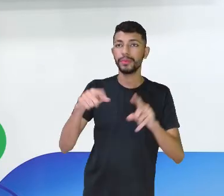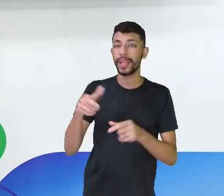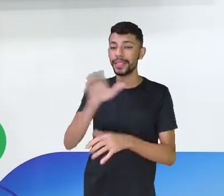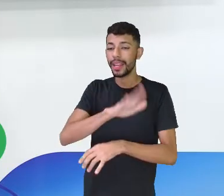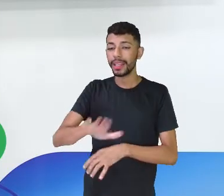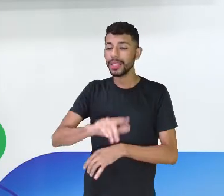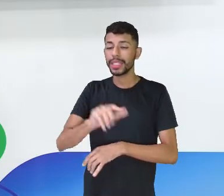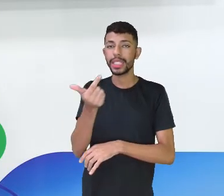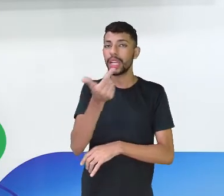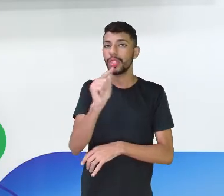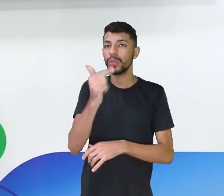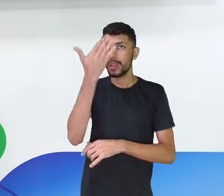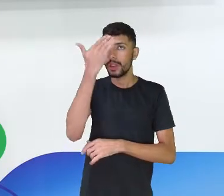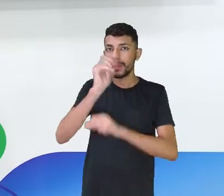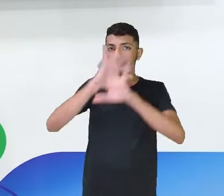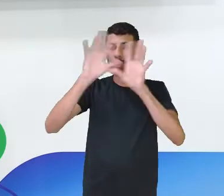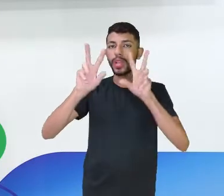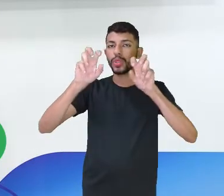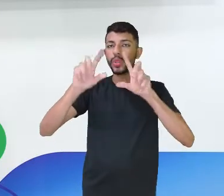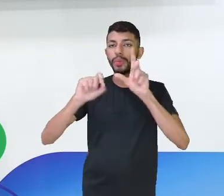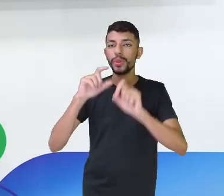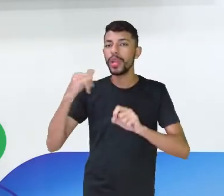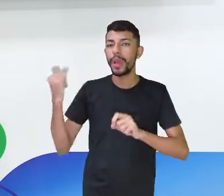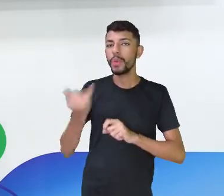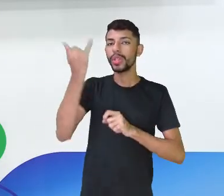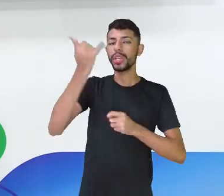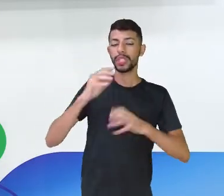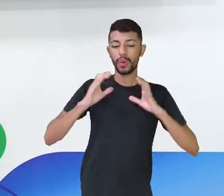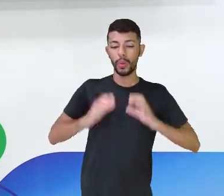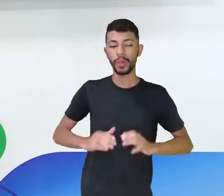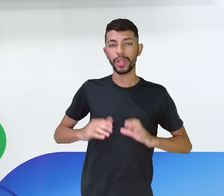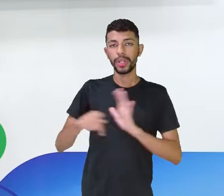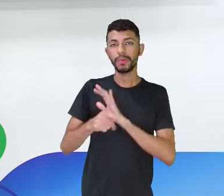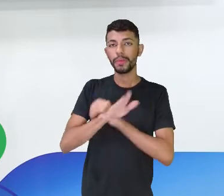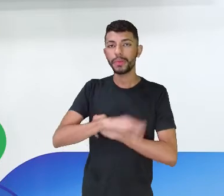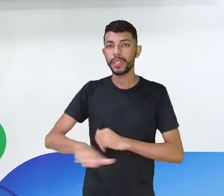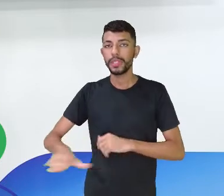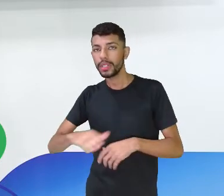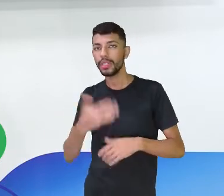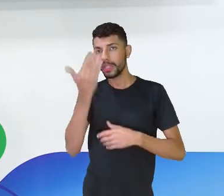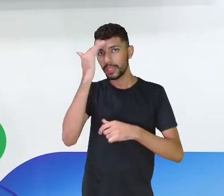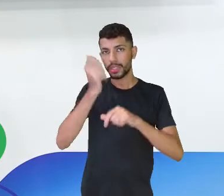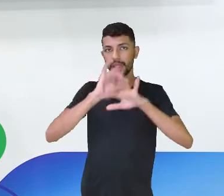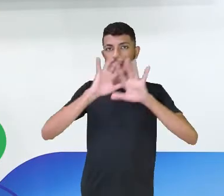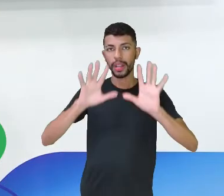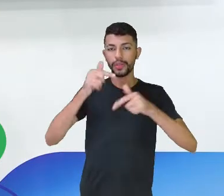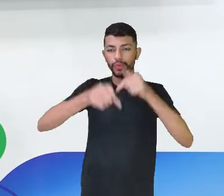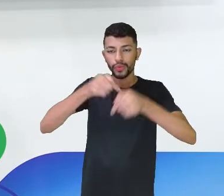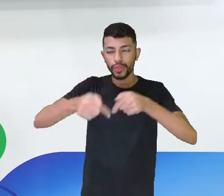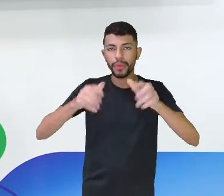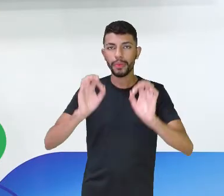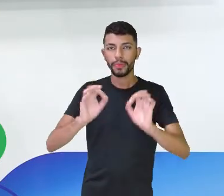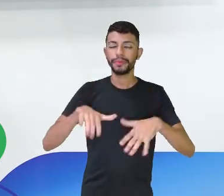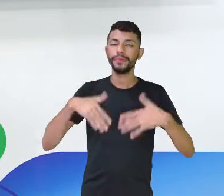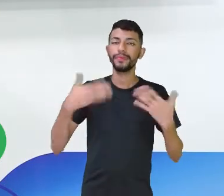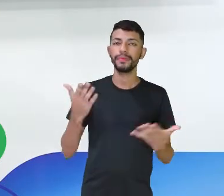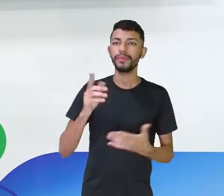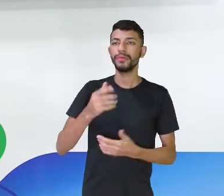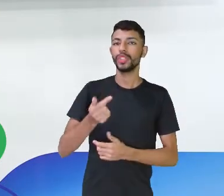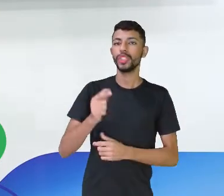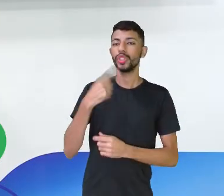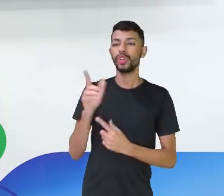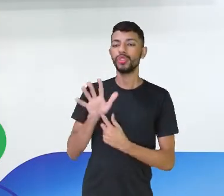compreensão da importância daquele comportamento para ela, para o seu funcionamento. E aí a gente não dá a oportunidade a